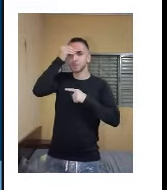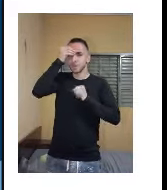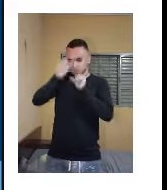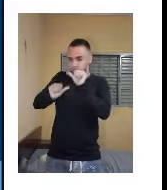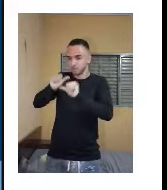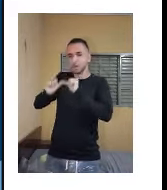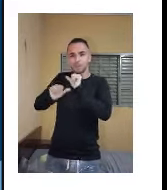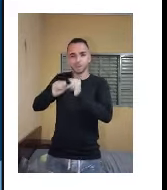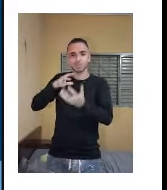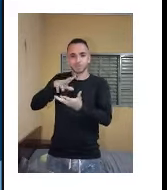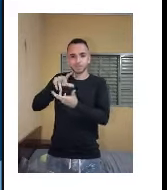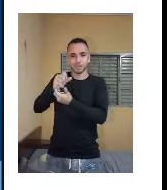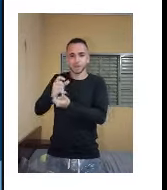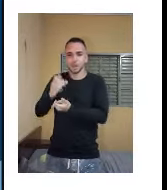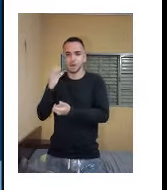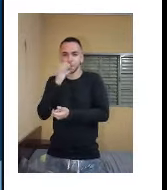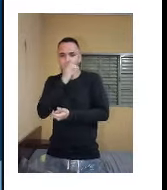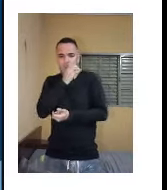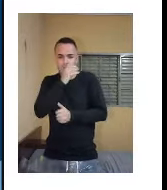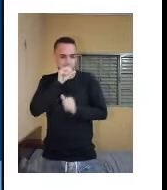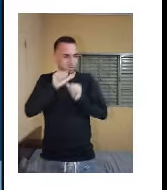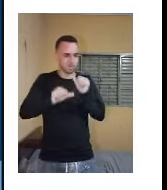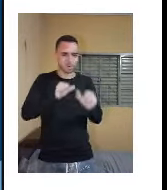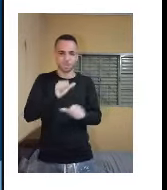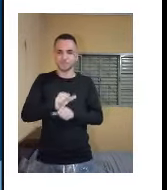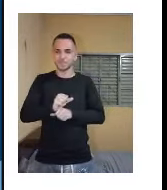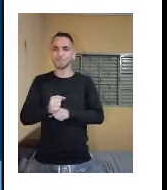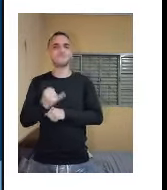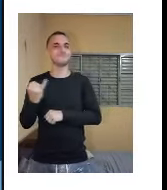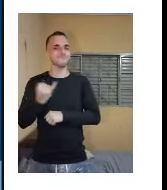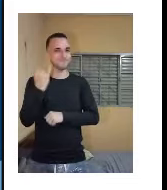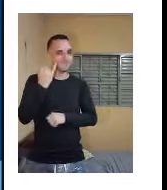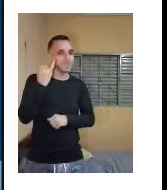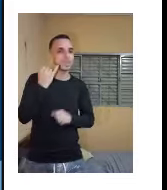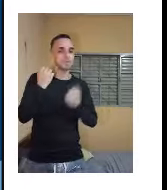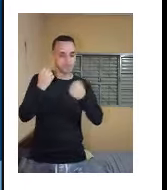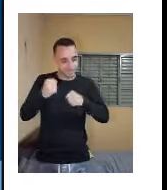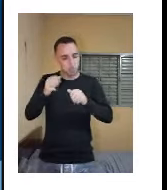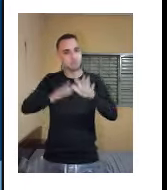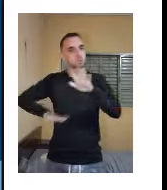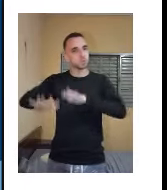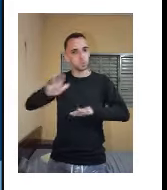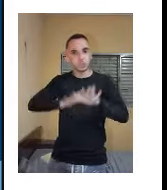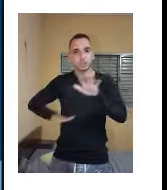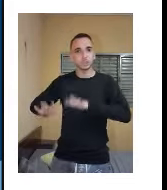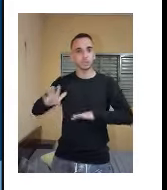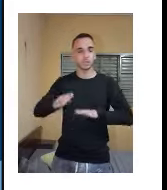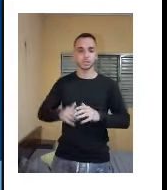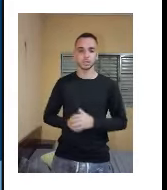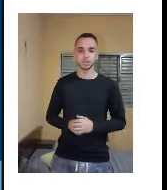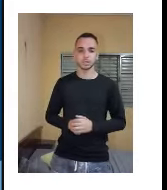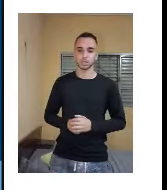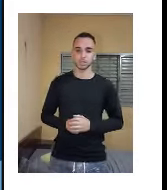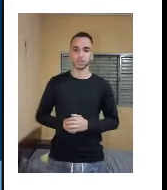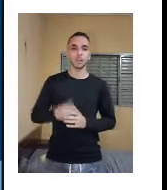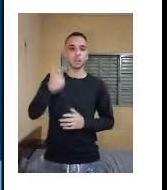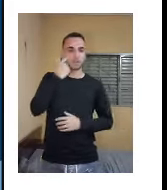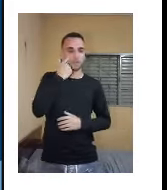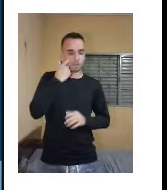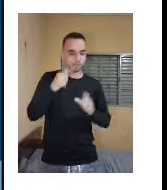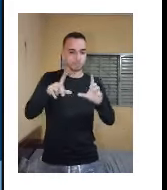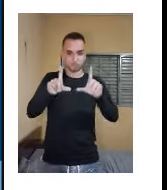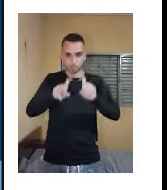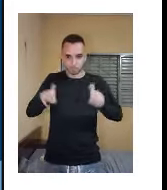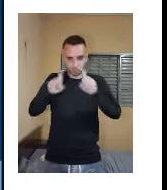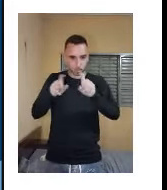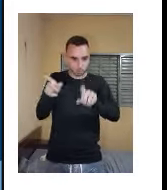exclusivamente do aumento da temperatura, e esse a gente vai ver nos slides seguintes. E uma outra conclusão